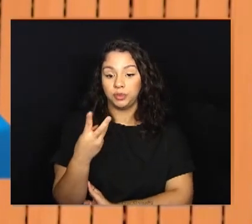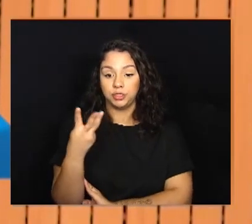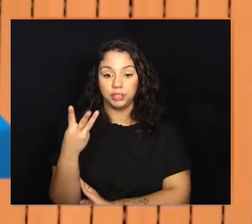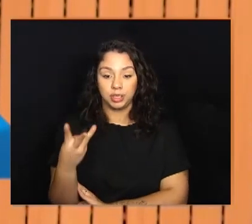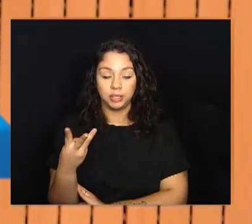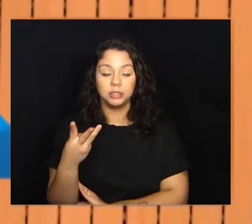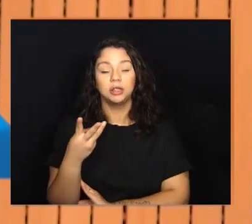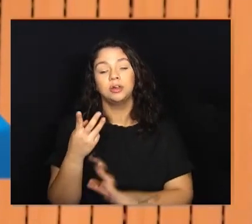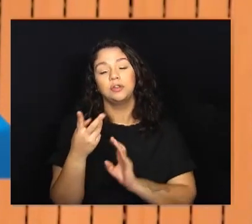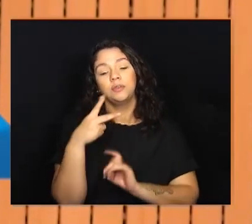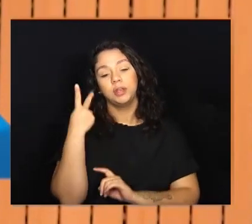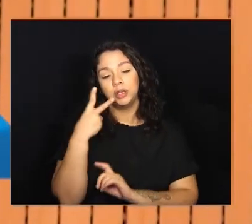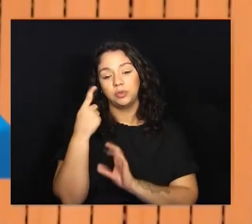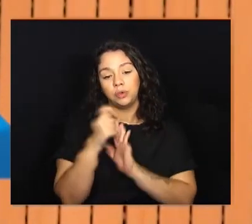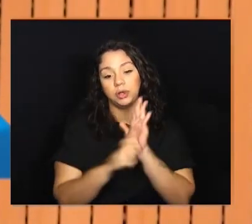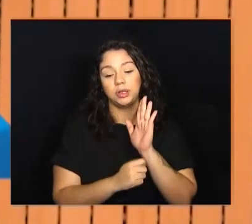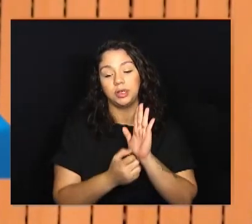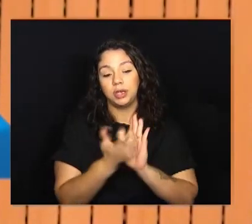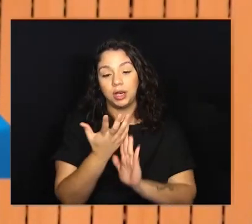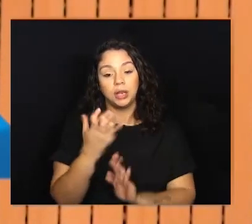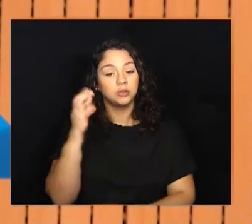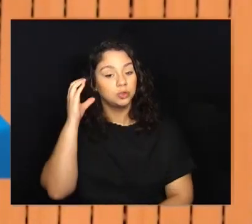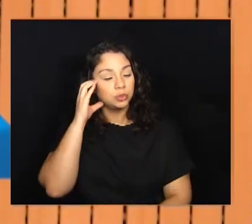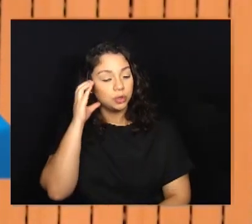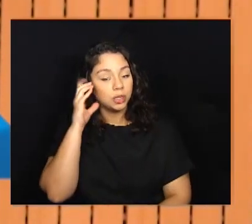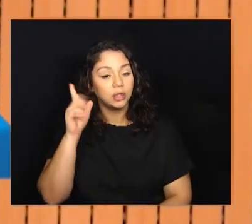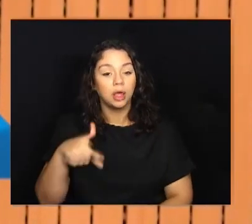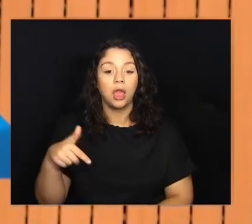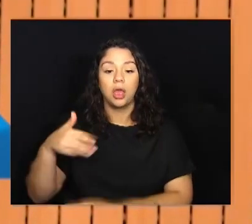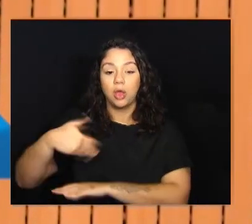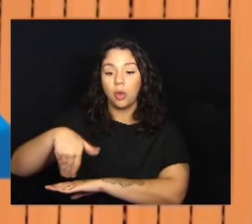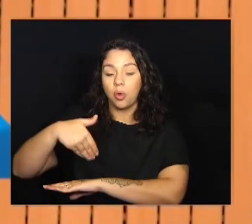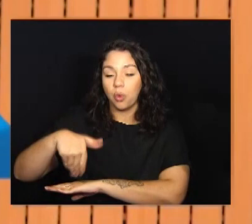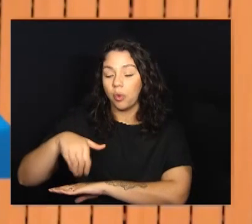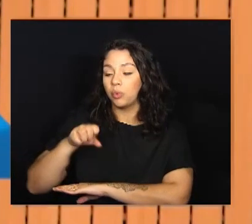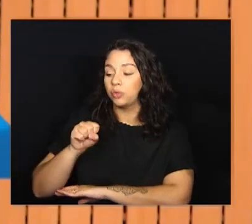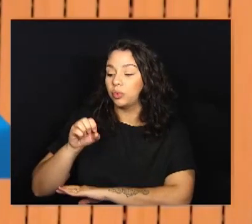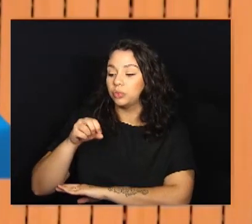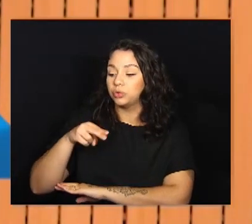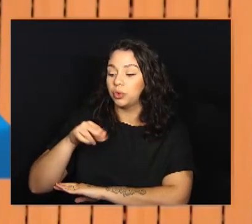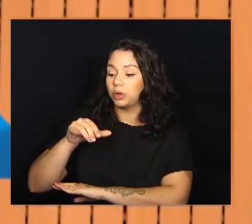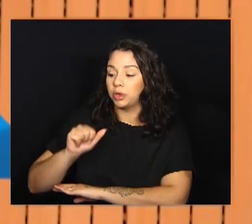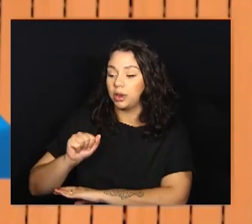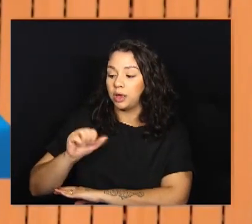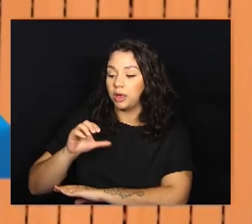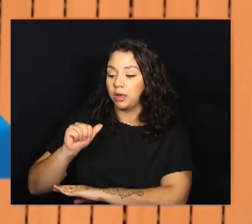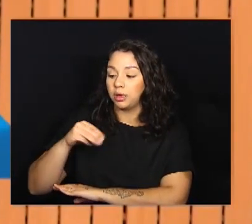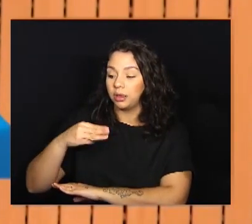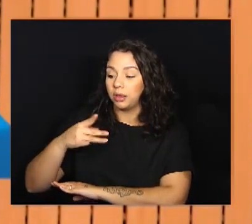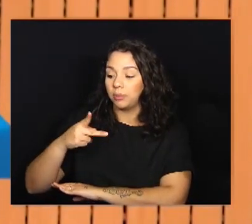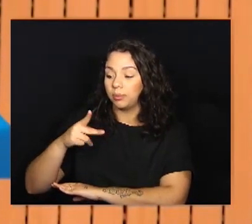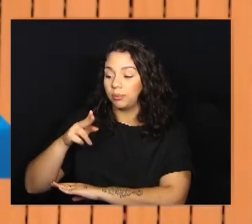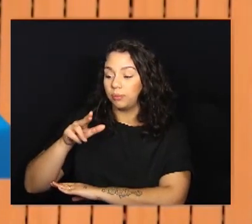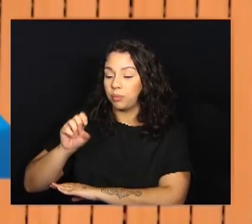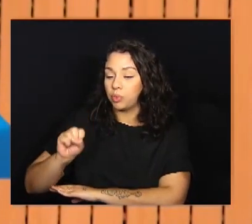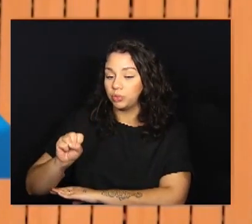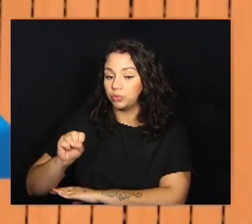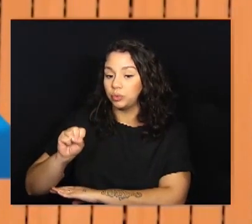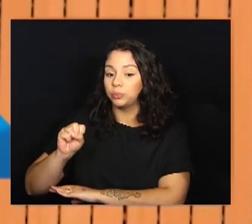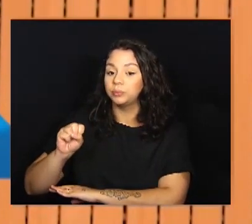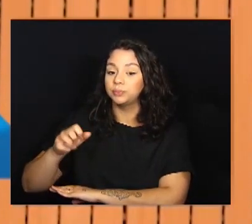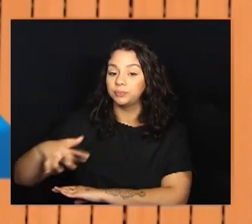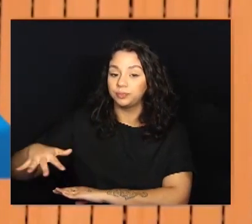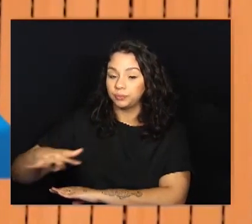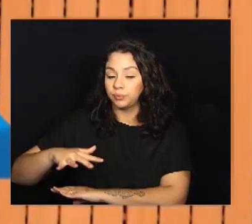238577, de autoria do senhor Luiz Cirilo, que denomina Rua Sônia de Campos Pupo Nogueira